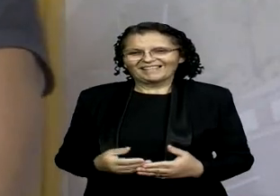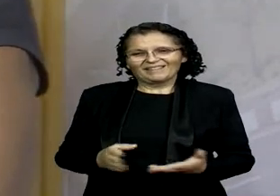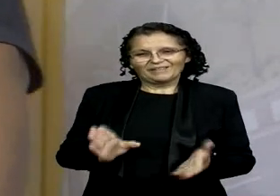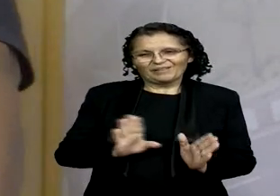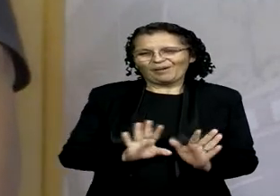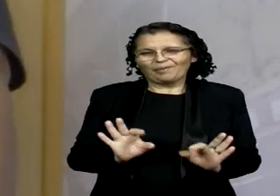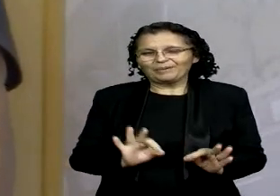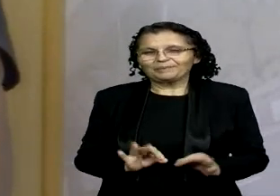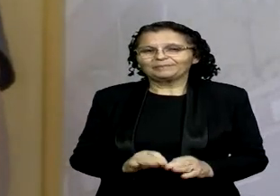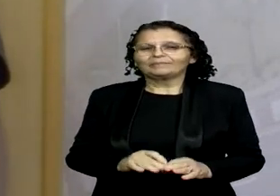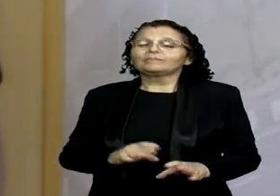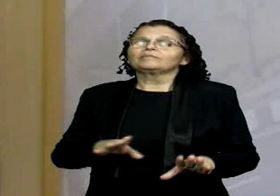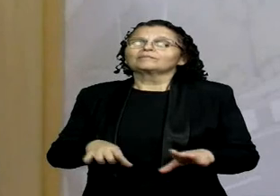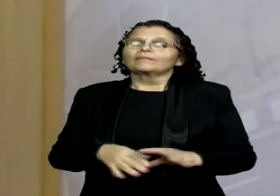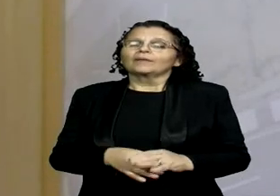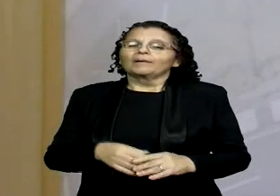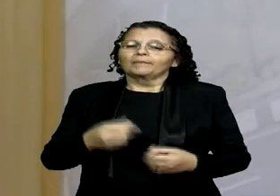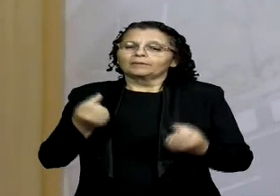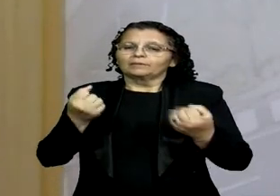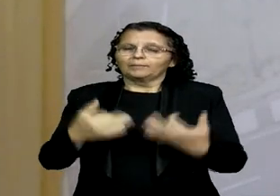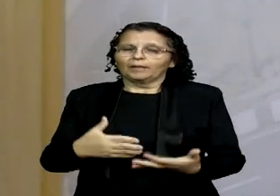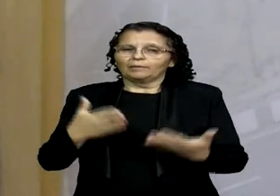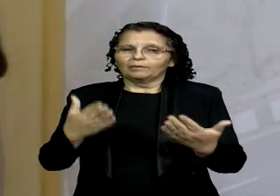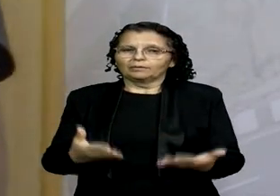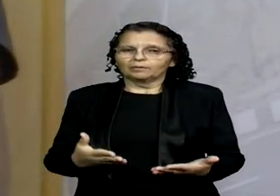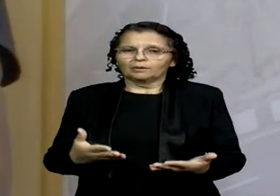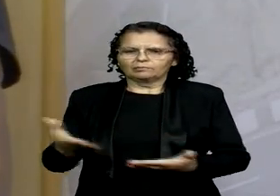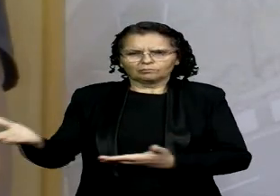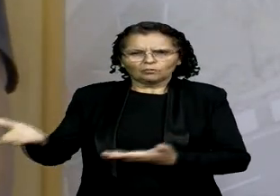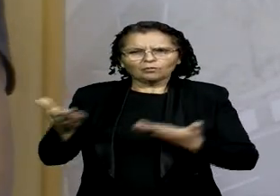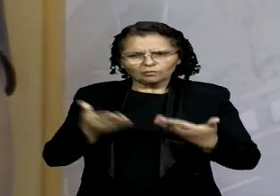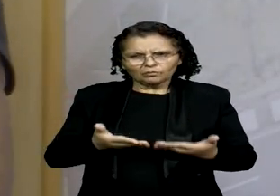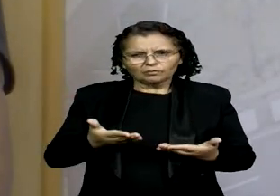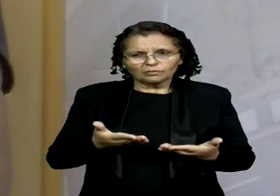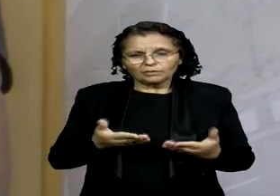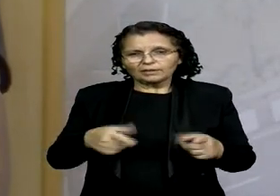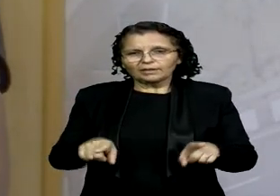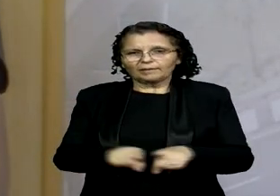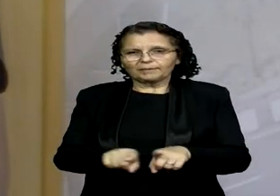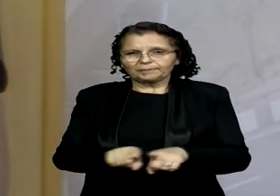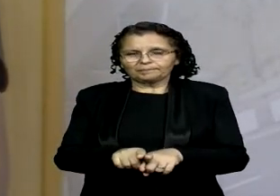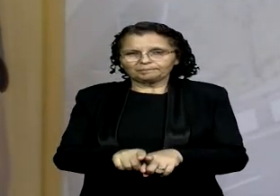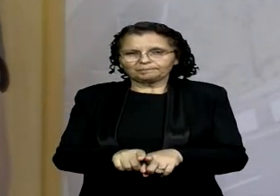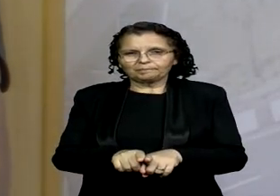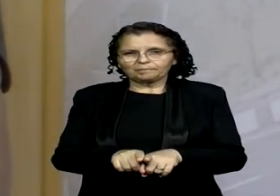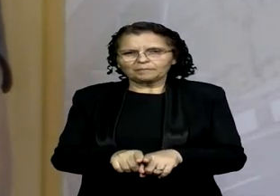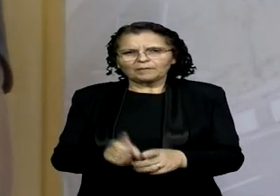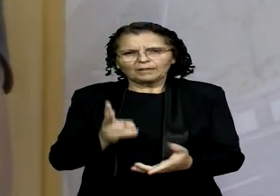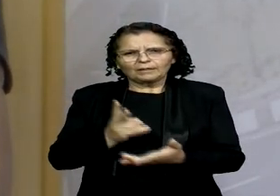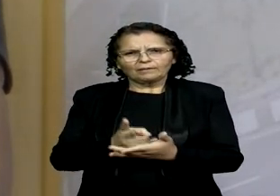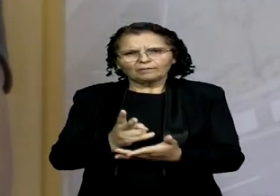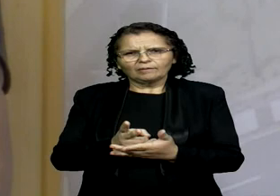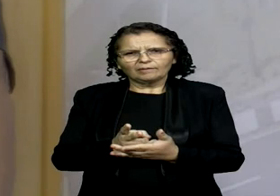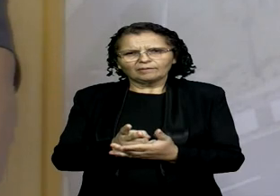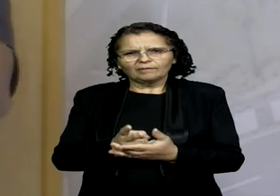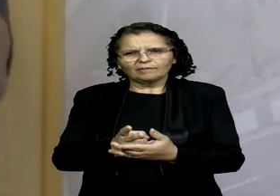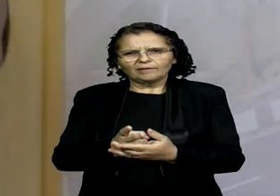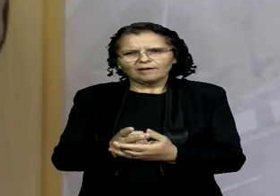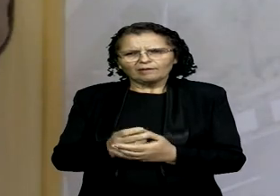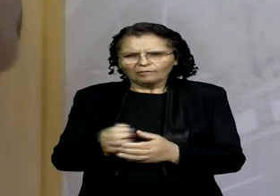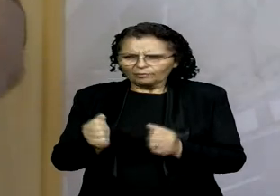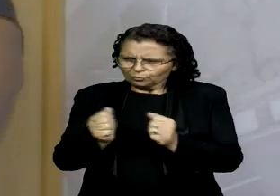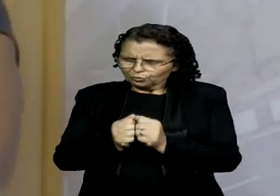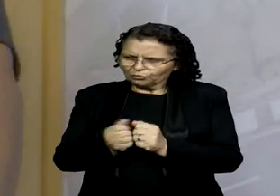tema, pastora, mas eu quero dizer para vocês, e convido os parlamentares, para que desçam